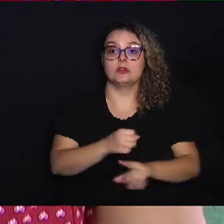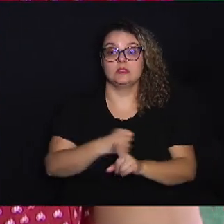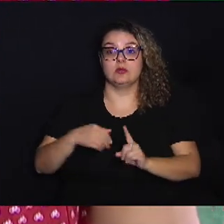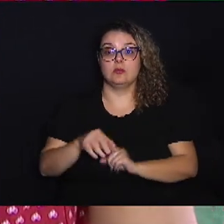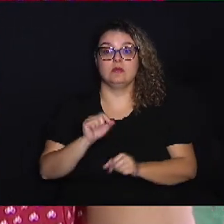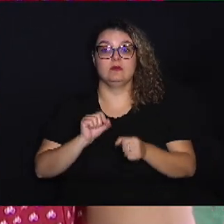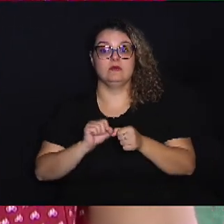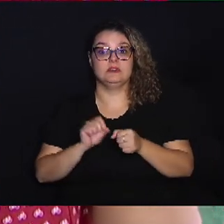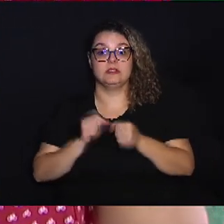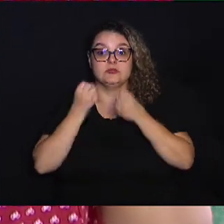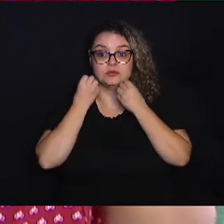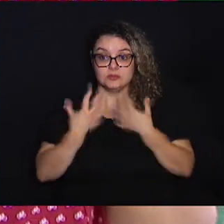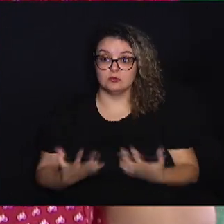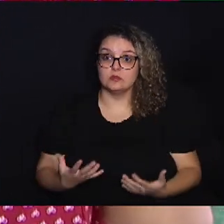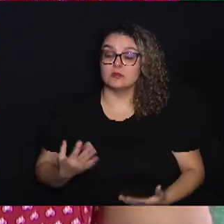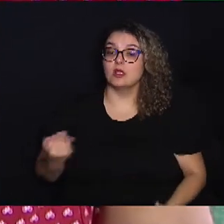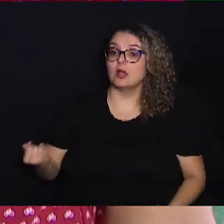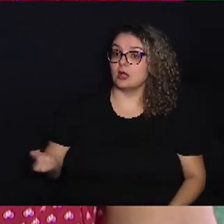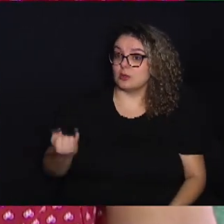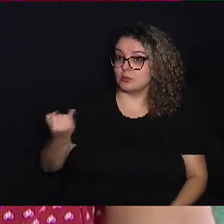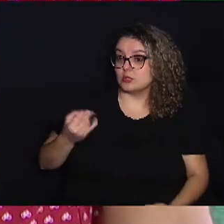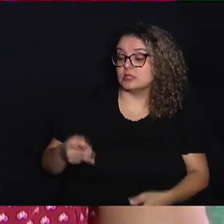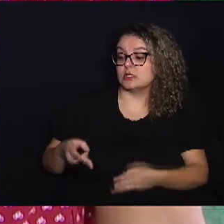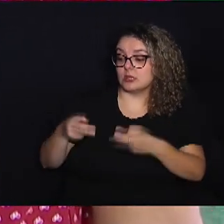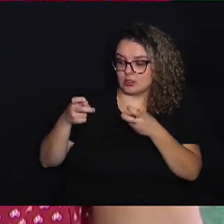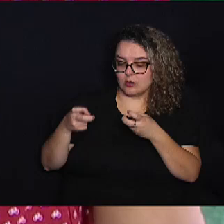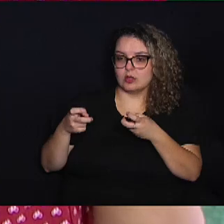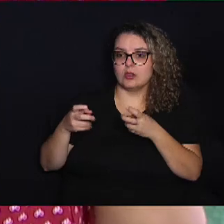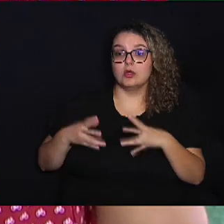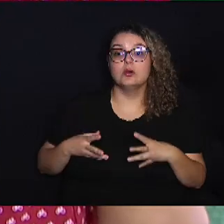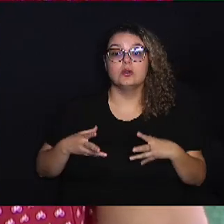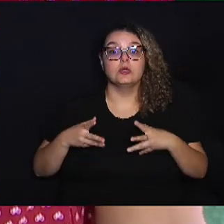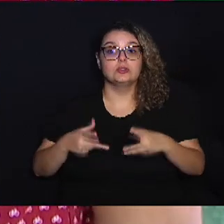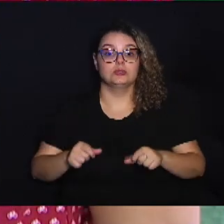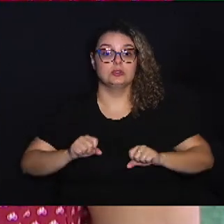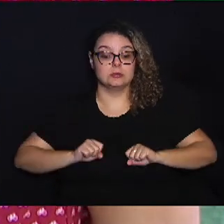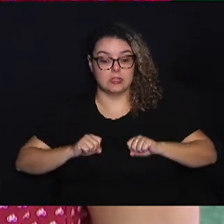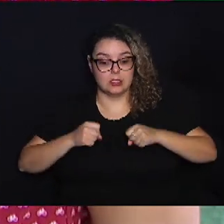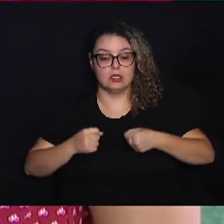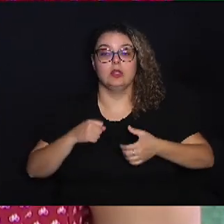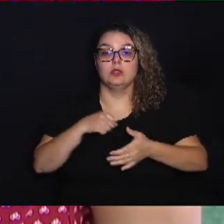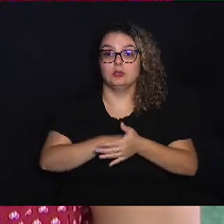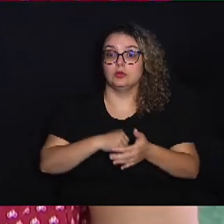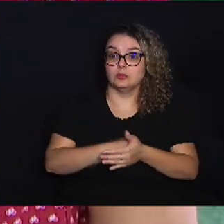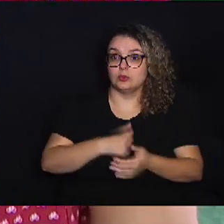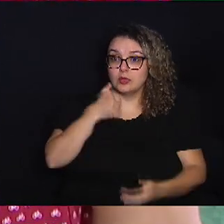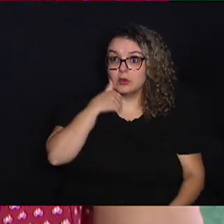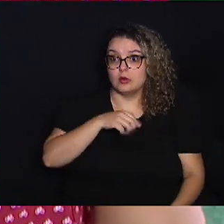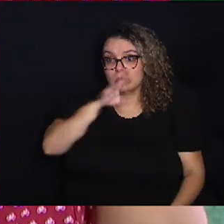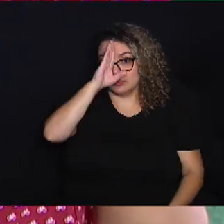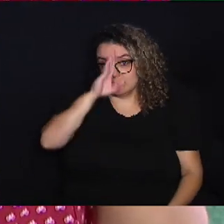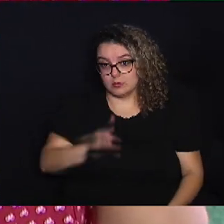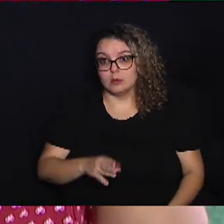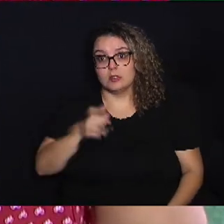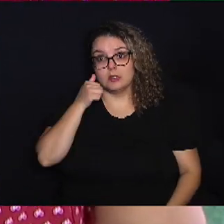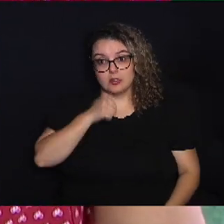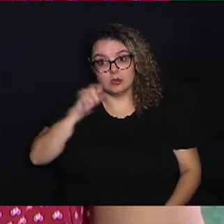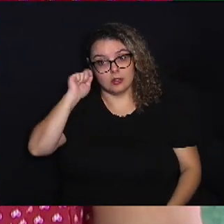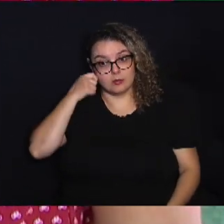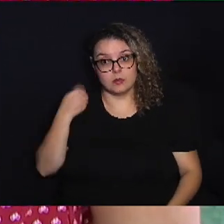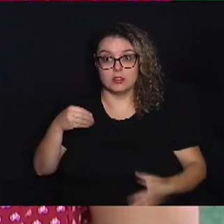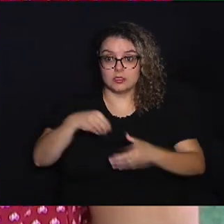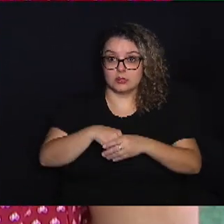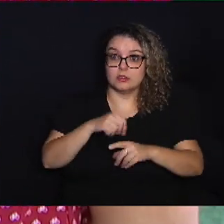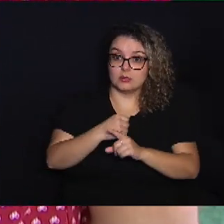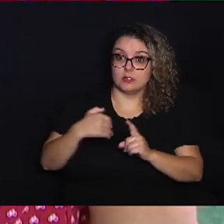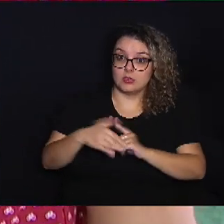né? Ressaltando, reconhecendo toda a luta da mulher, principalmente toda a luta da mulher negra na nossa sociedade,